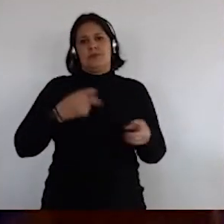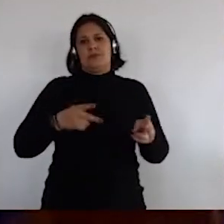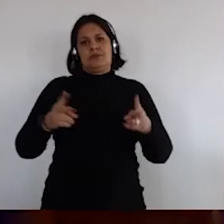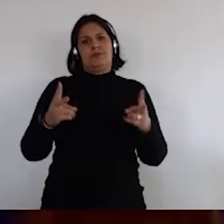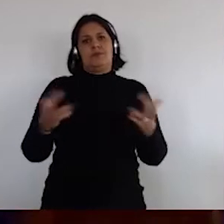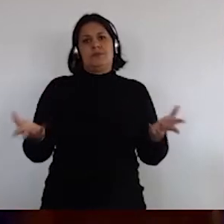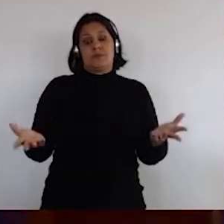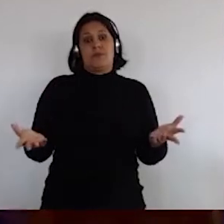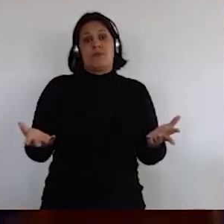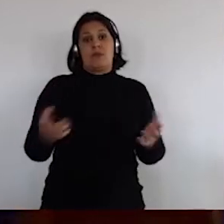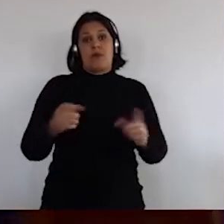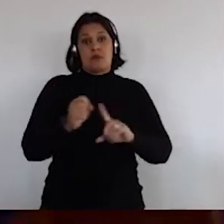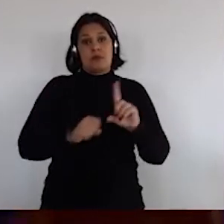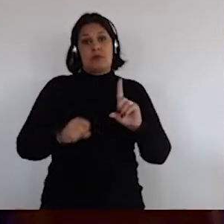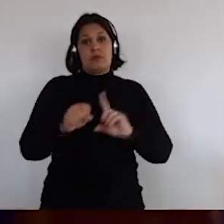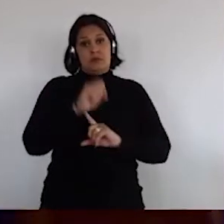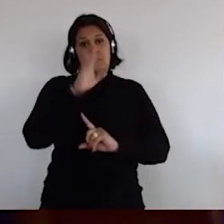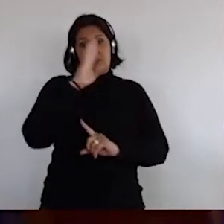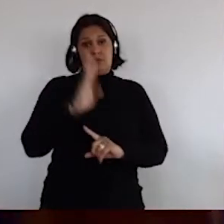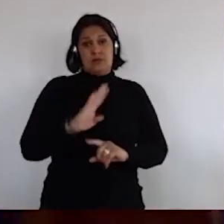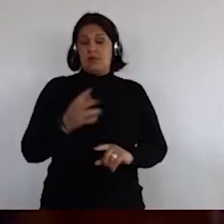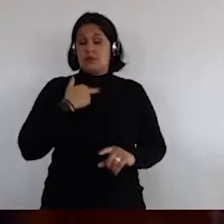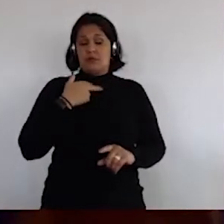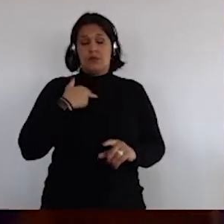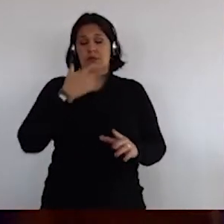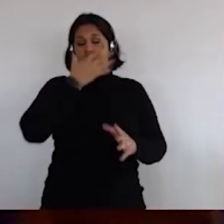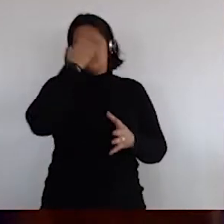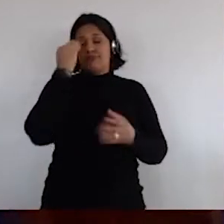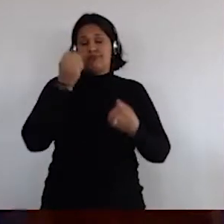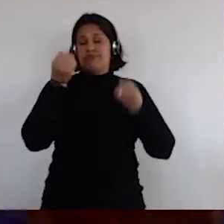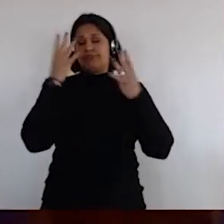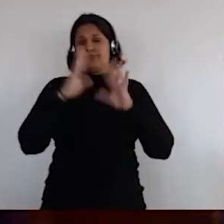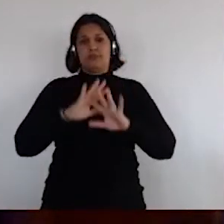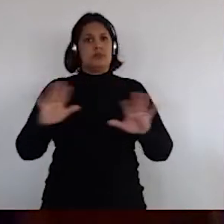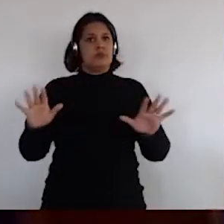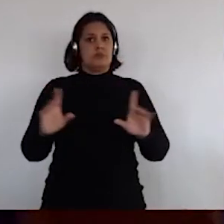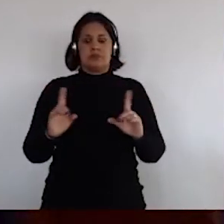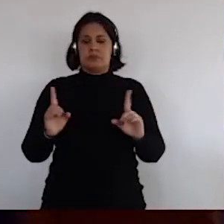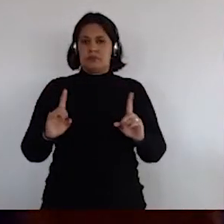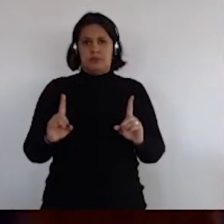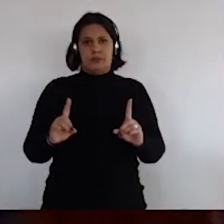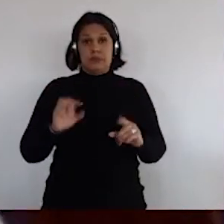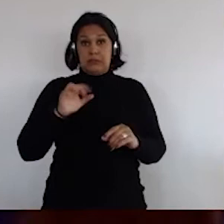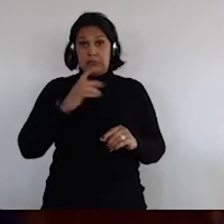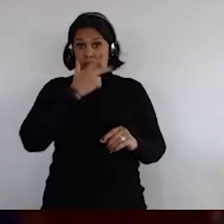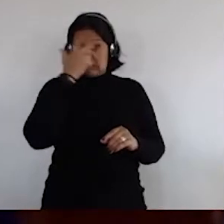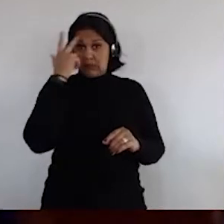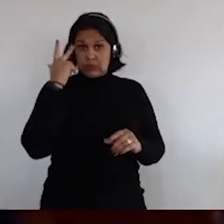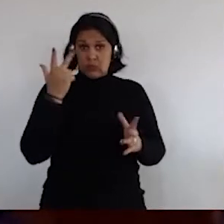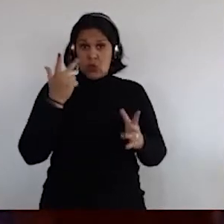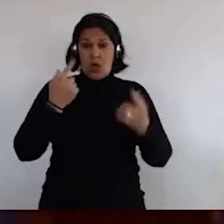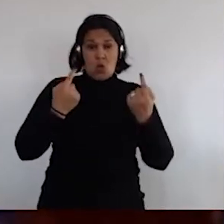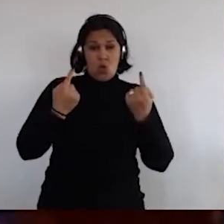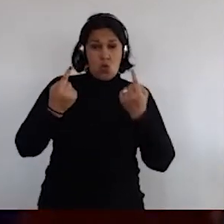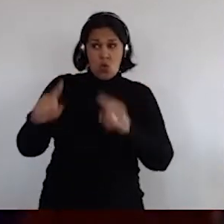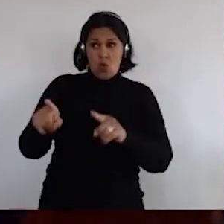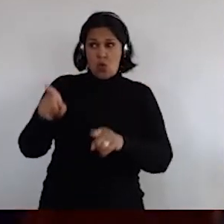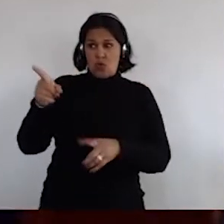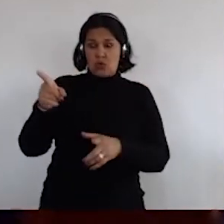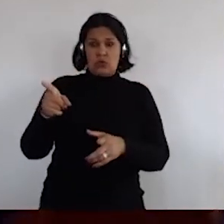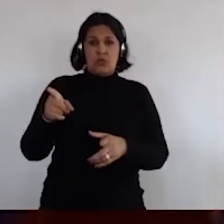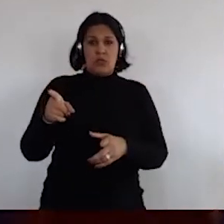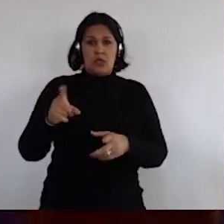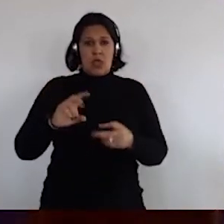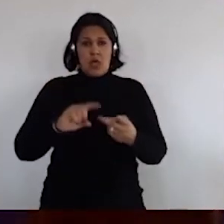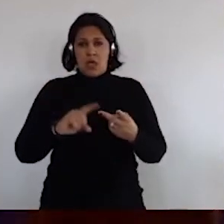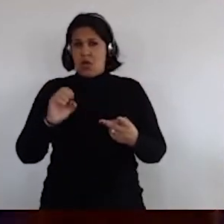sociedade brasileira não pode esquecer isso em hipótese alguma. Quem atenta contra a independência, a liberdade dos